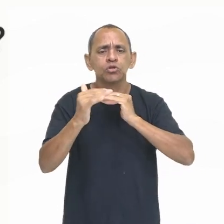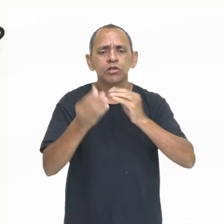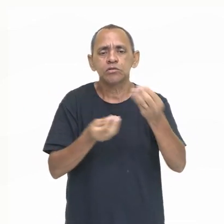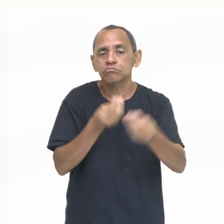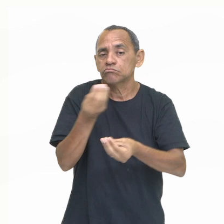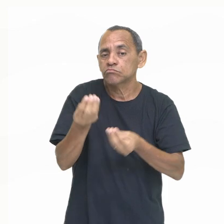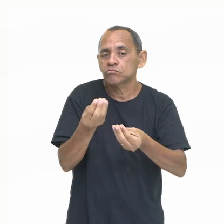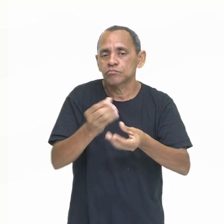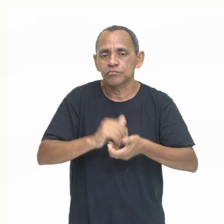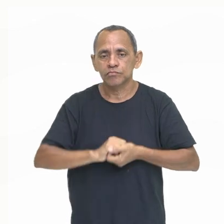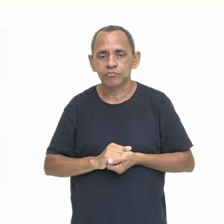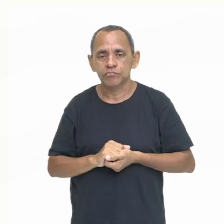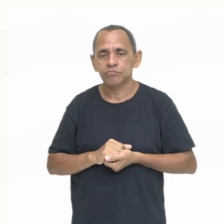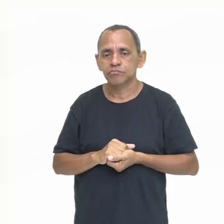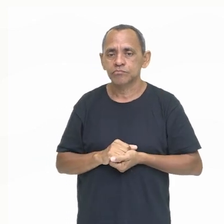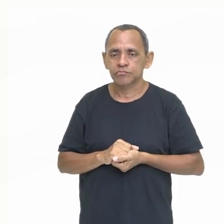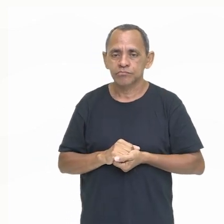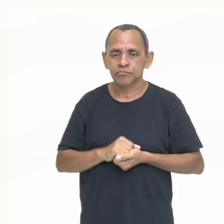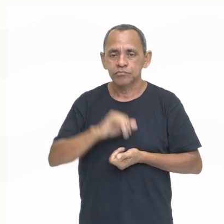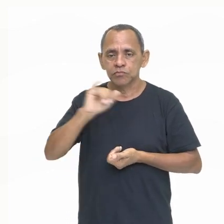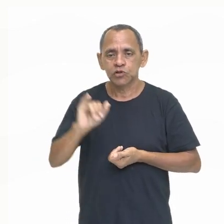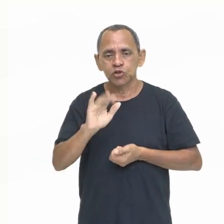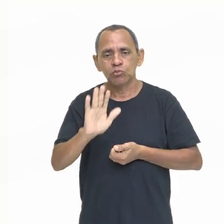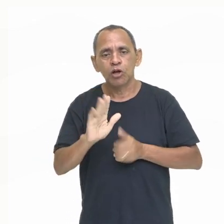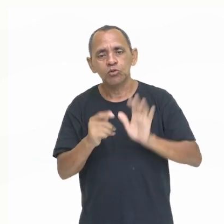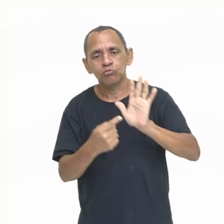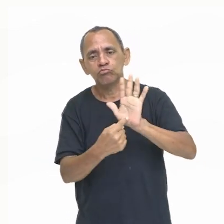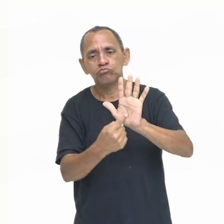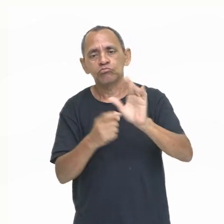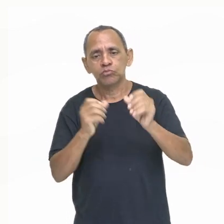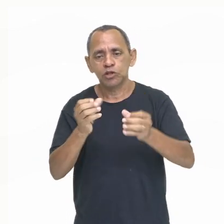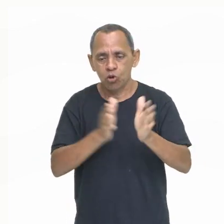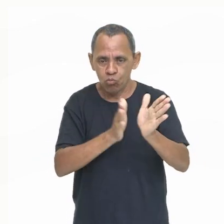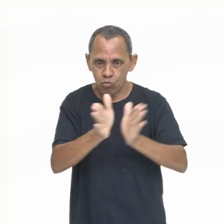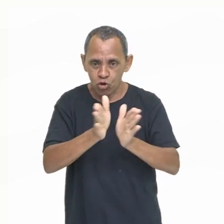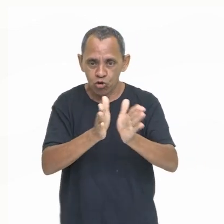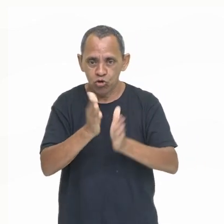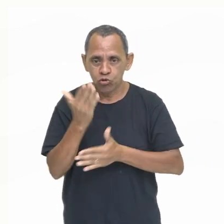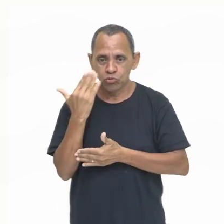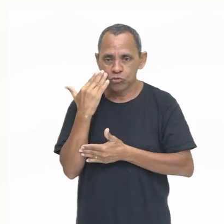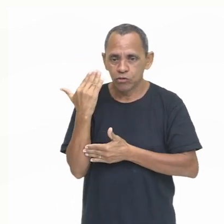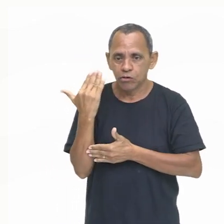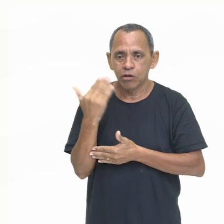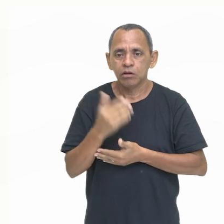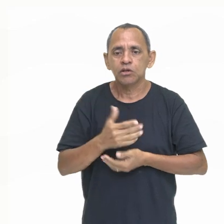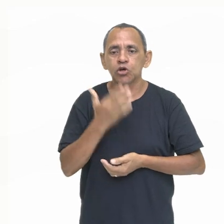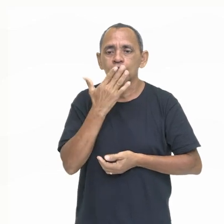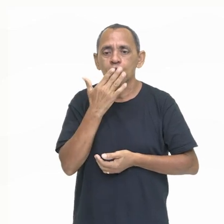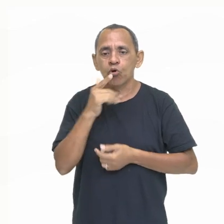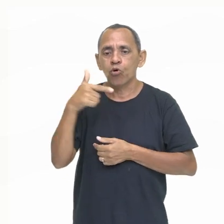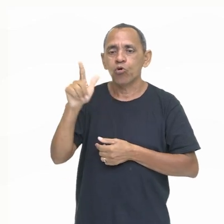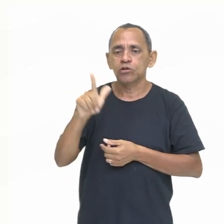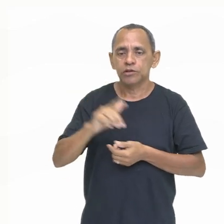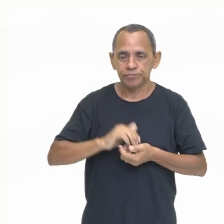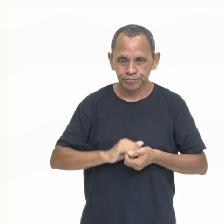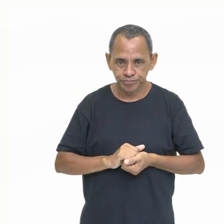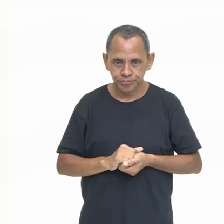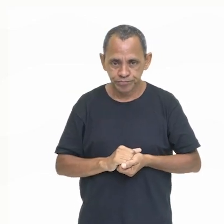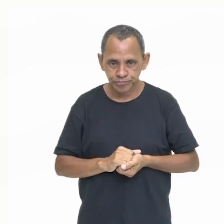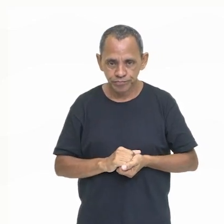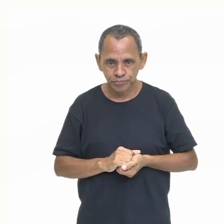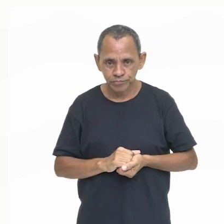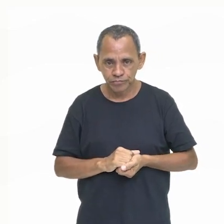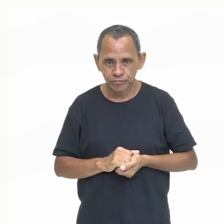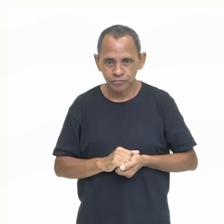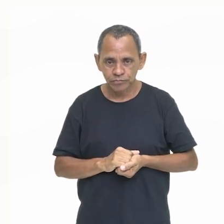olhar aqui no gráfico? Ela é constante nesse intervalo, o professor vai sinalizar aqui com uma outra cor aqui, ó. Para esse intervalo aqui,